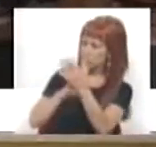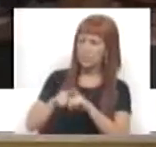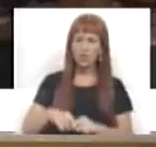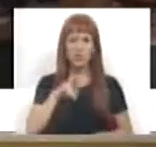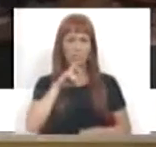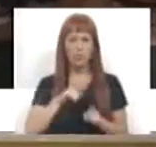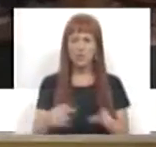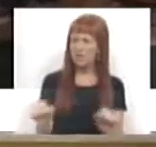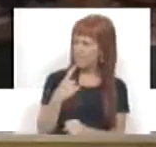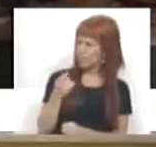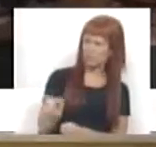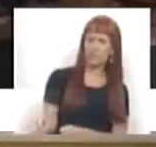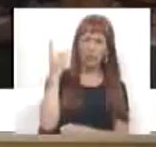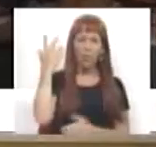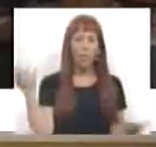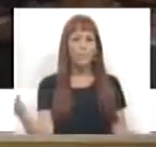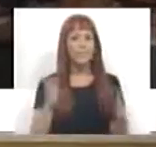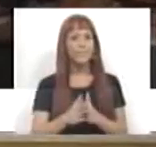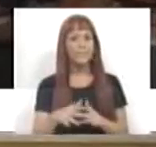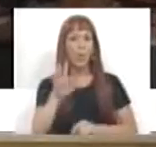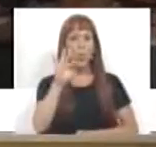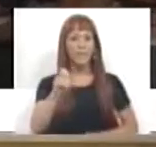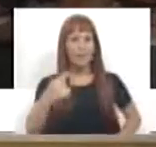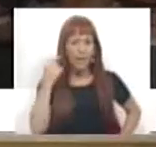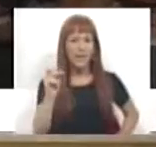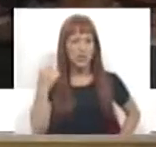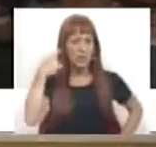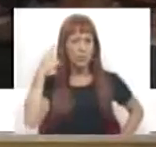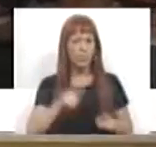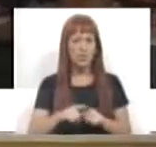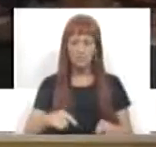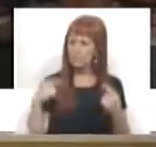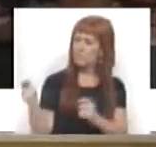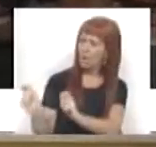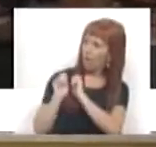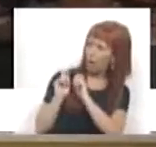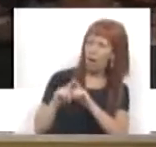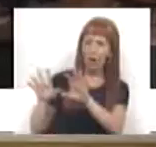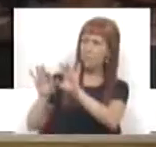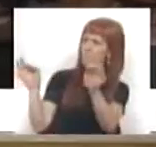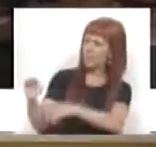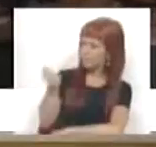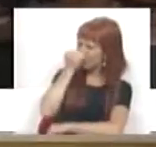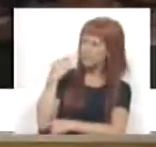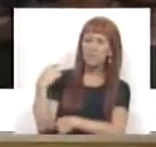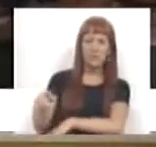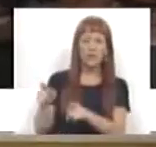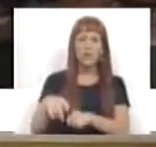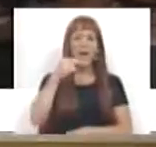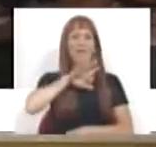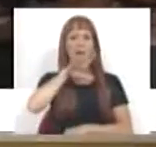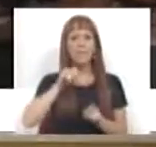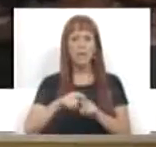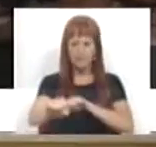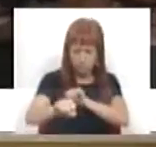o de responder ao que ninguém lhe perguntou. 40 anos depois, carregamos o fardo de uma elite fracassada. As famílias